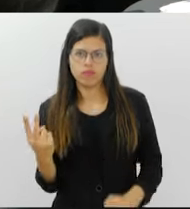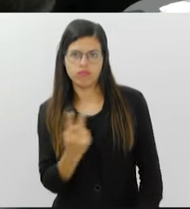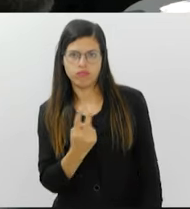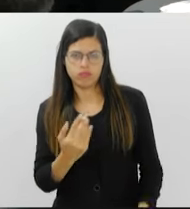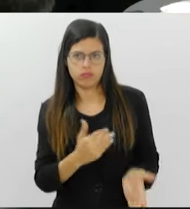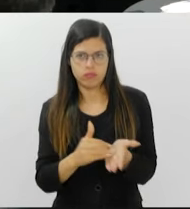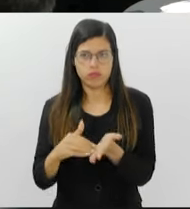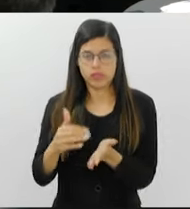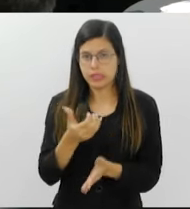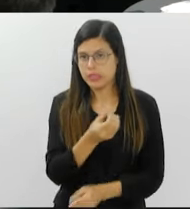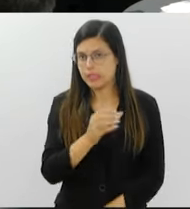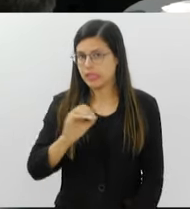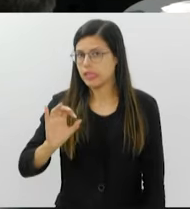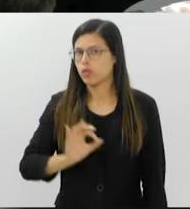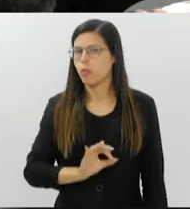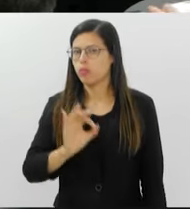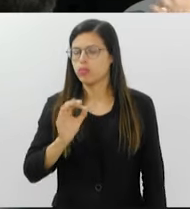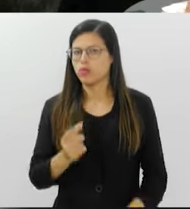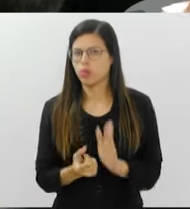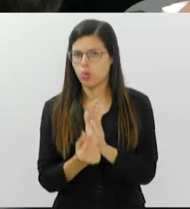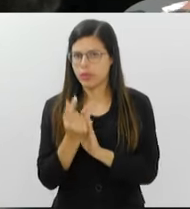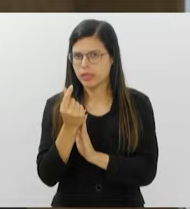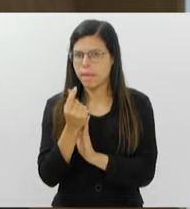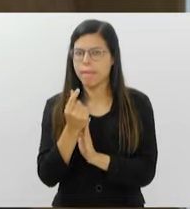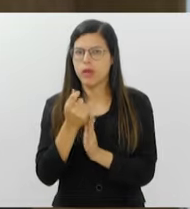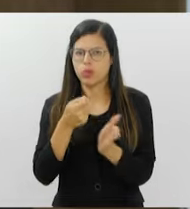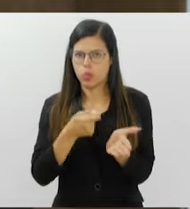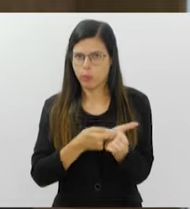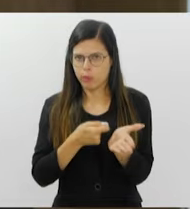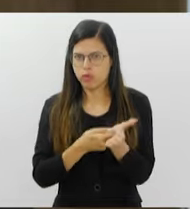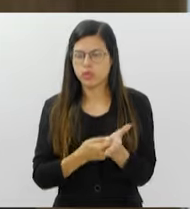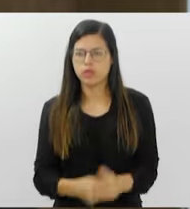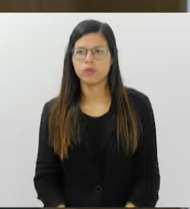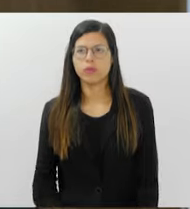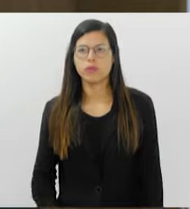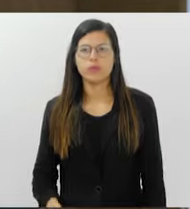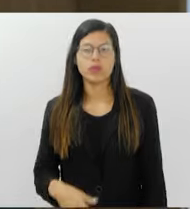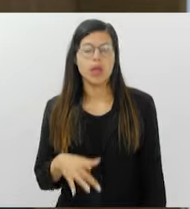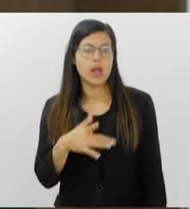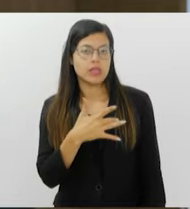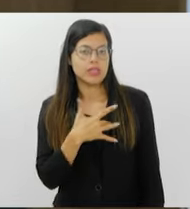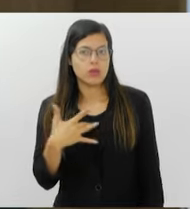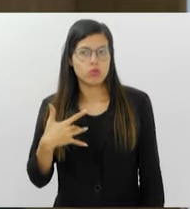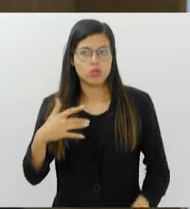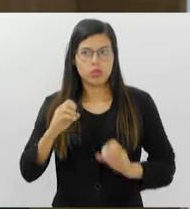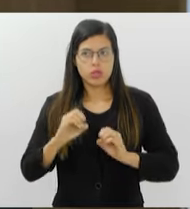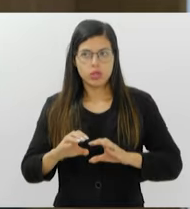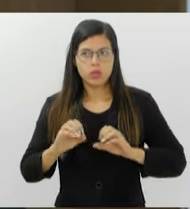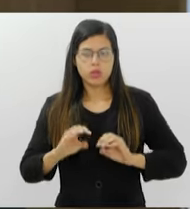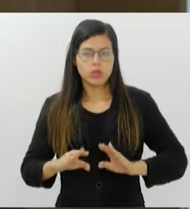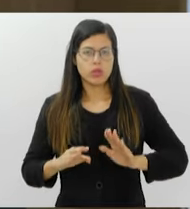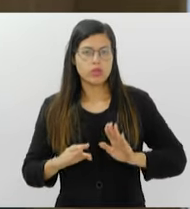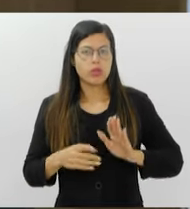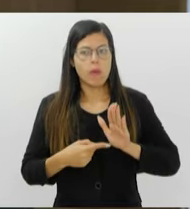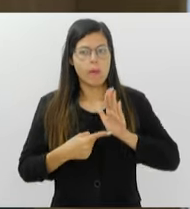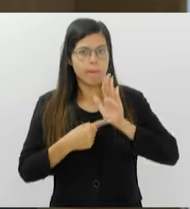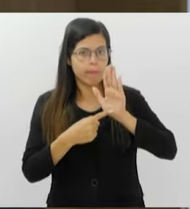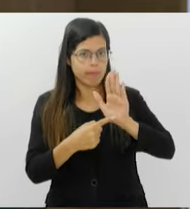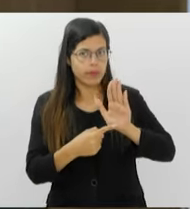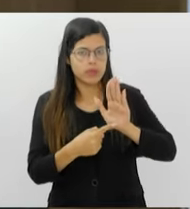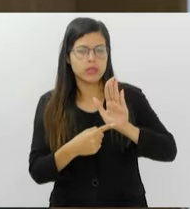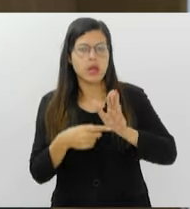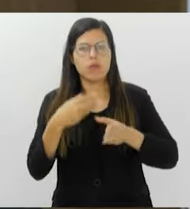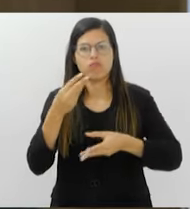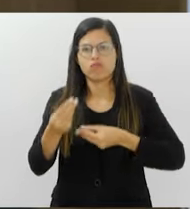contabilizam 60% do orçamento impositivo. A saúde e educação vai estar aqui para apresentar para a gente como foi esse